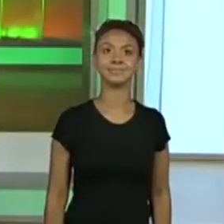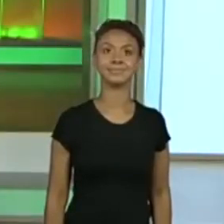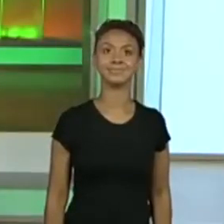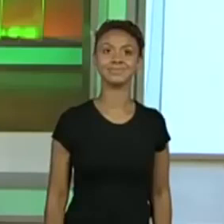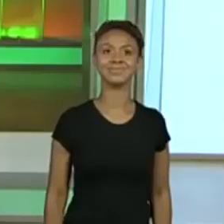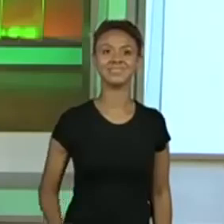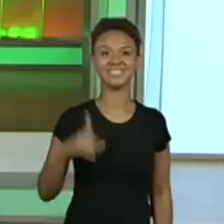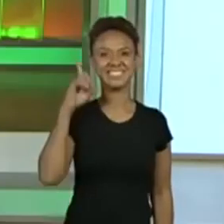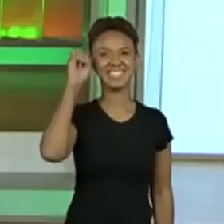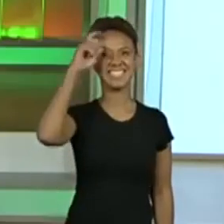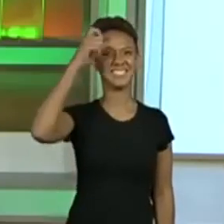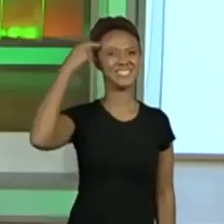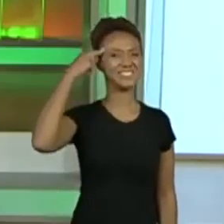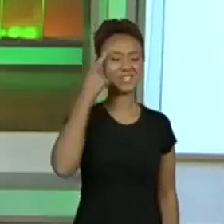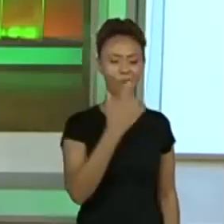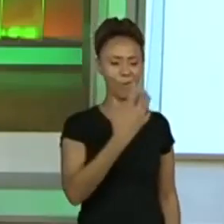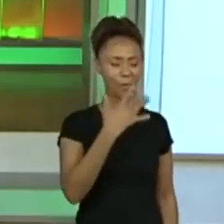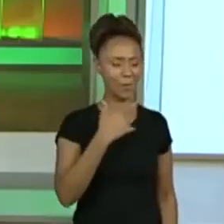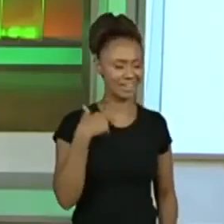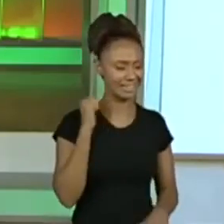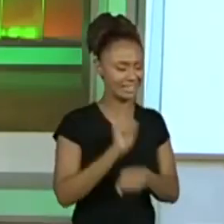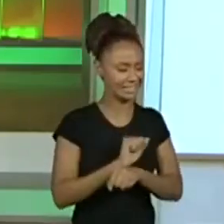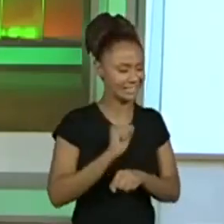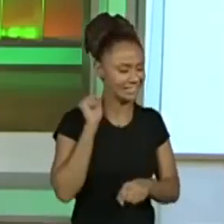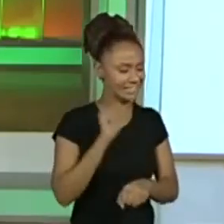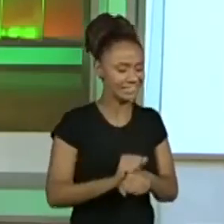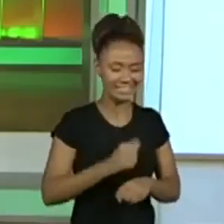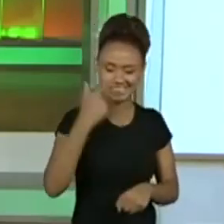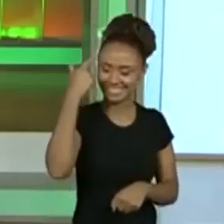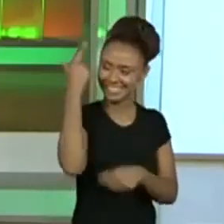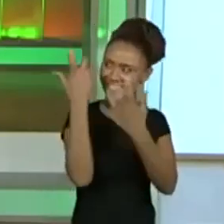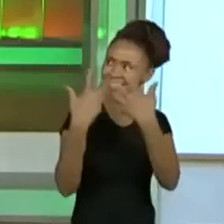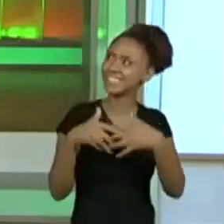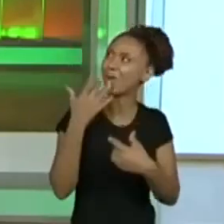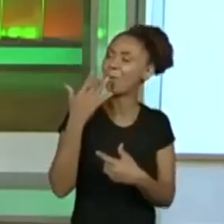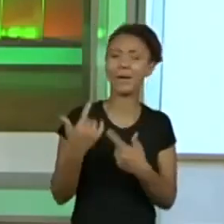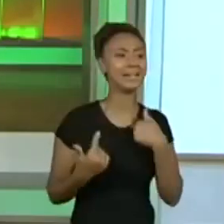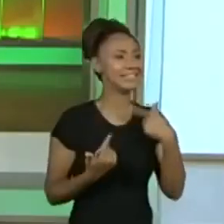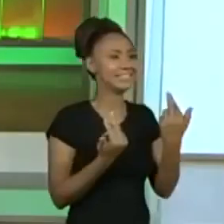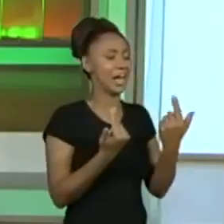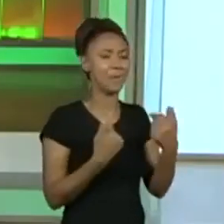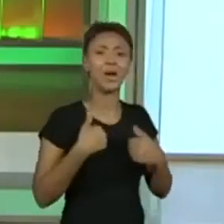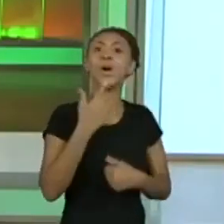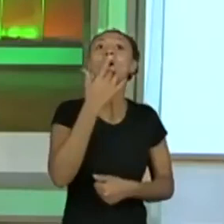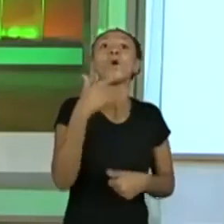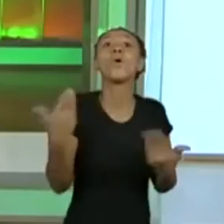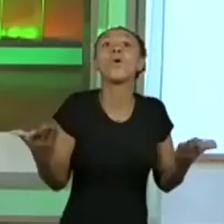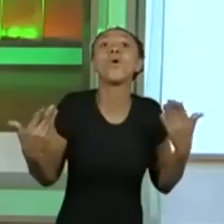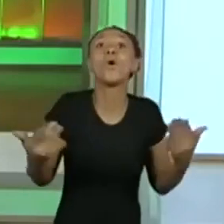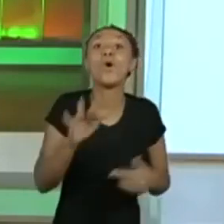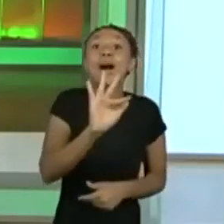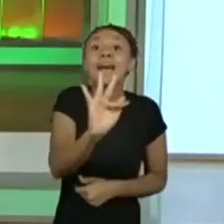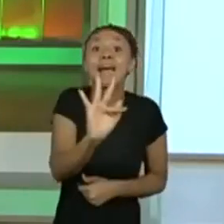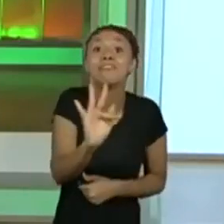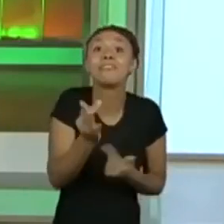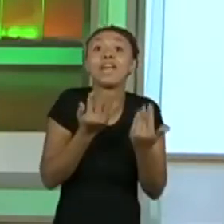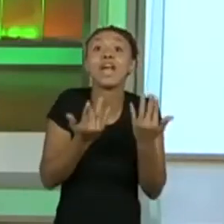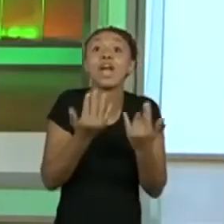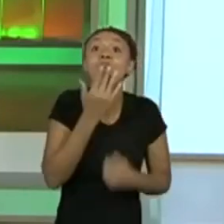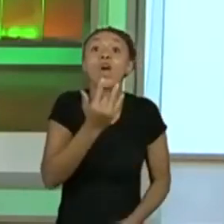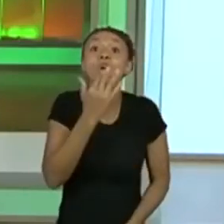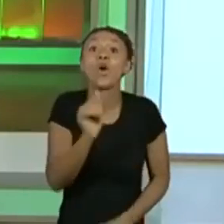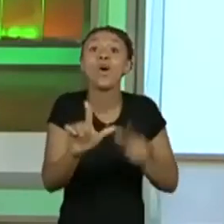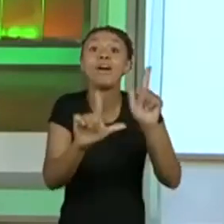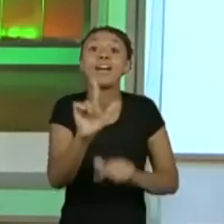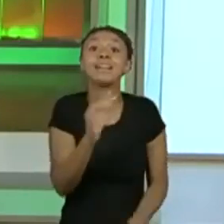Ai, ai, cor, cor, cor, cor. Eu também tô na cor. Ih, cor, cor, cor. Cor, gente, com F. É uma cor, cor com